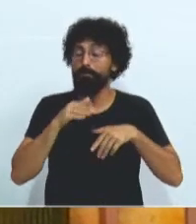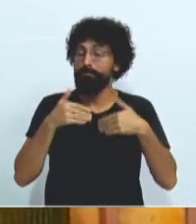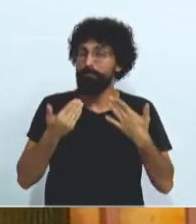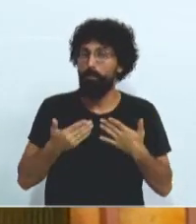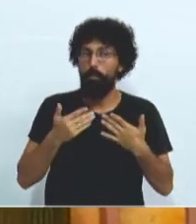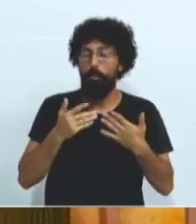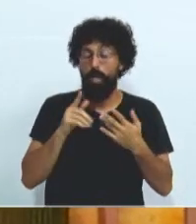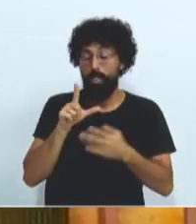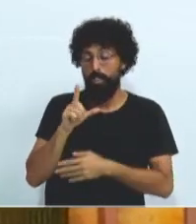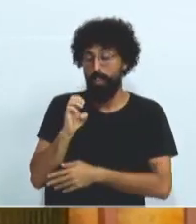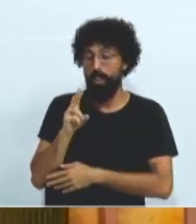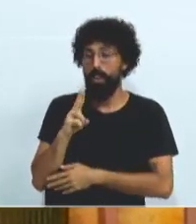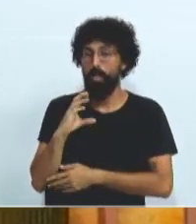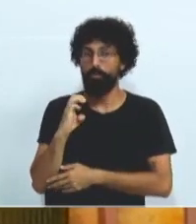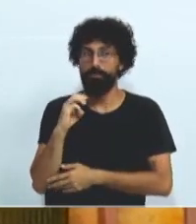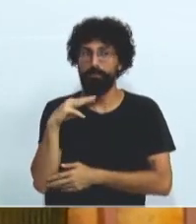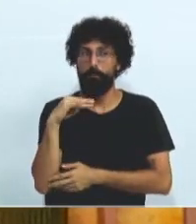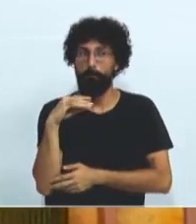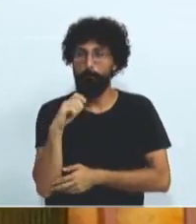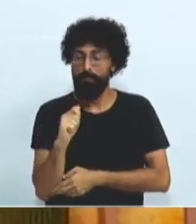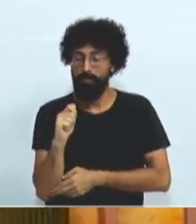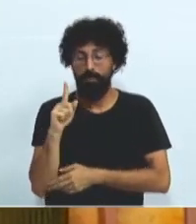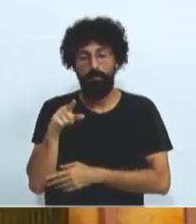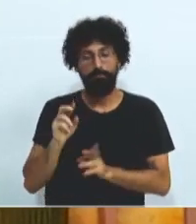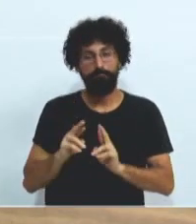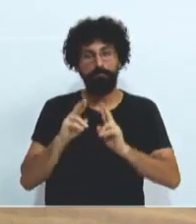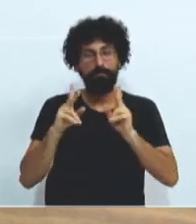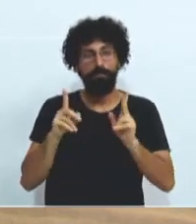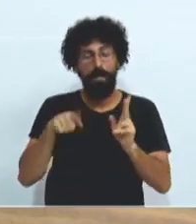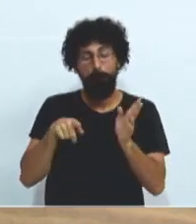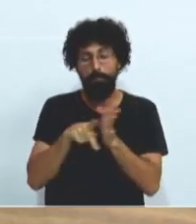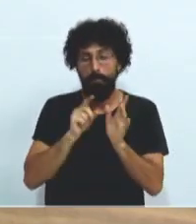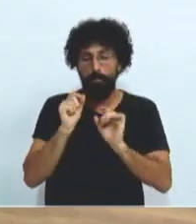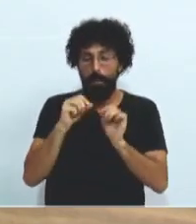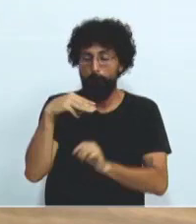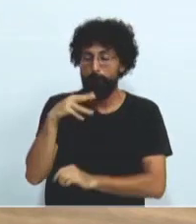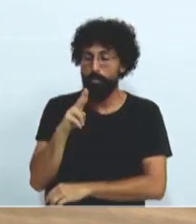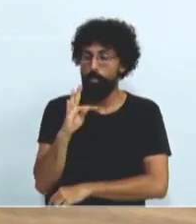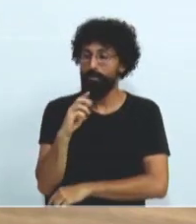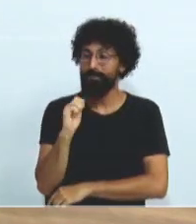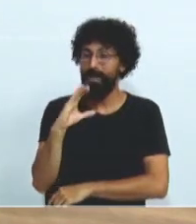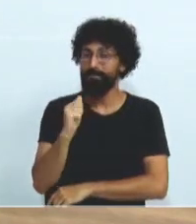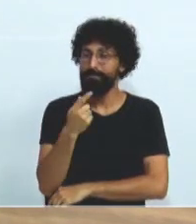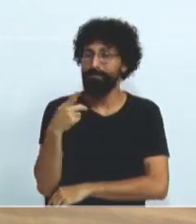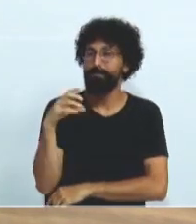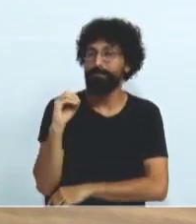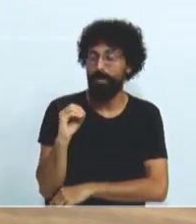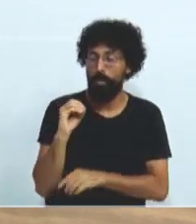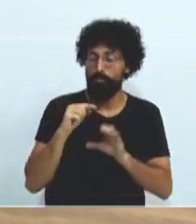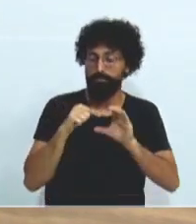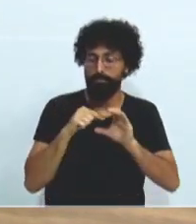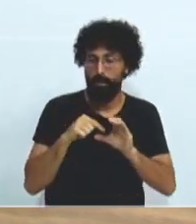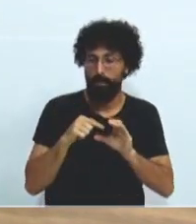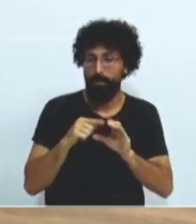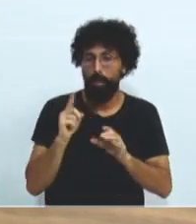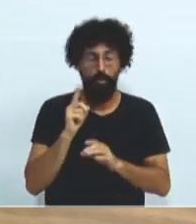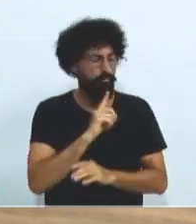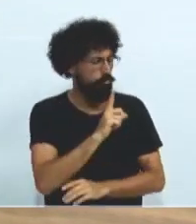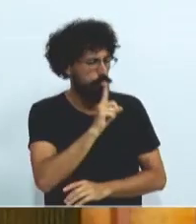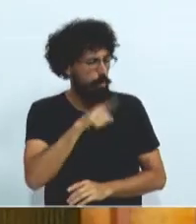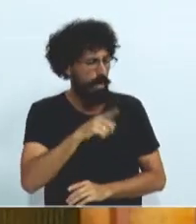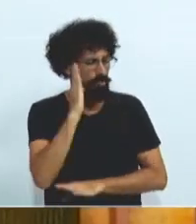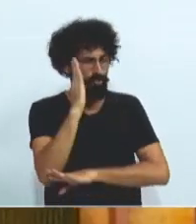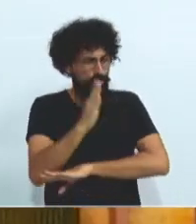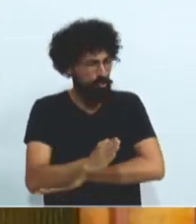são adquiridas em algum momento da vida. Não é um fator direto, correto, especificamente, né? Não, não, não é um